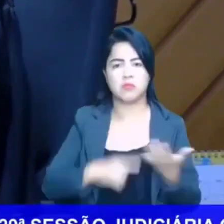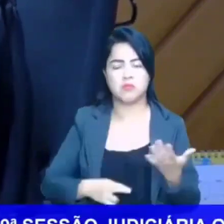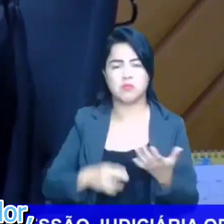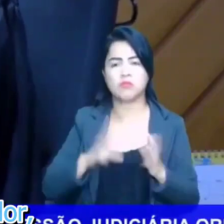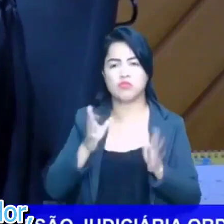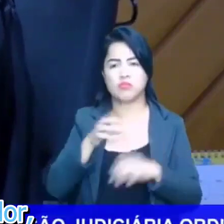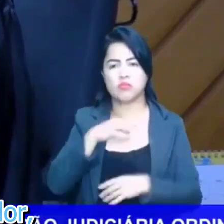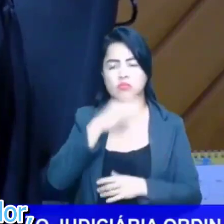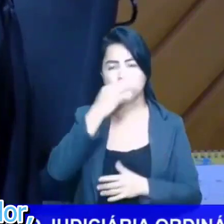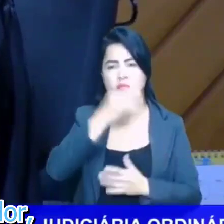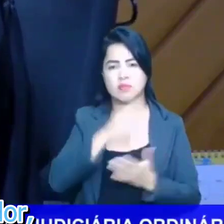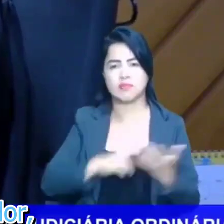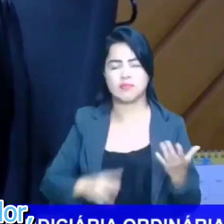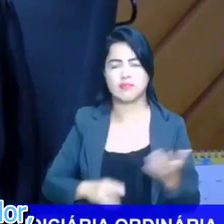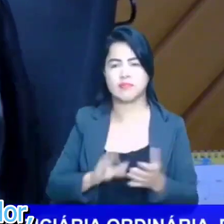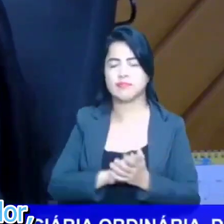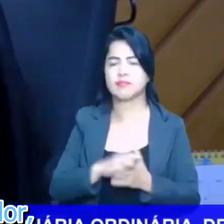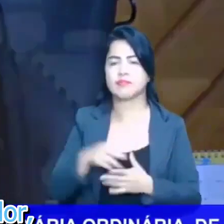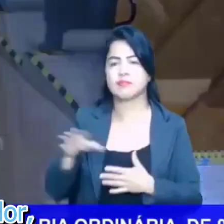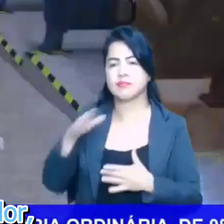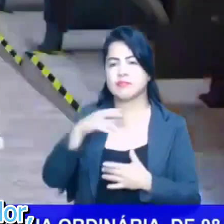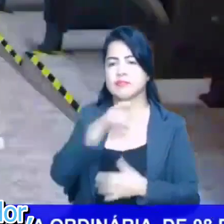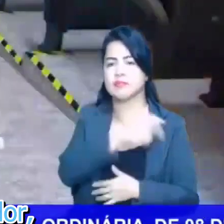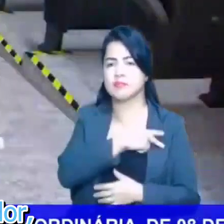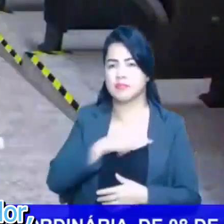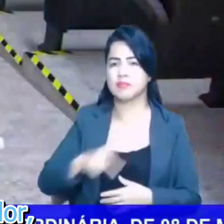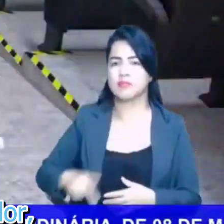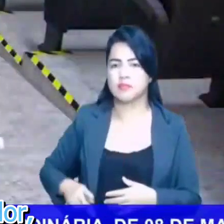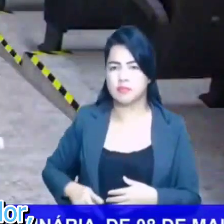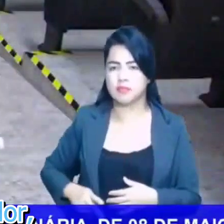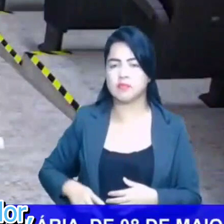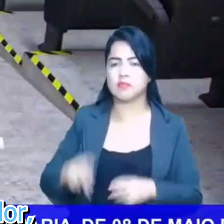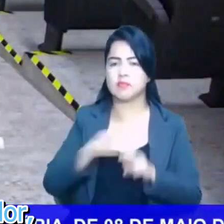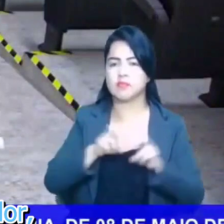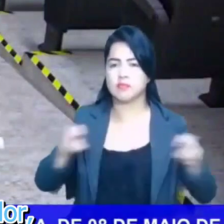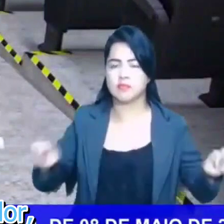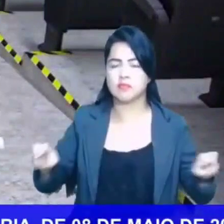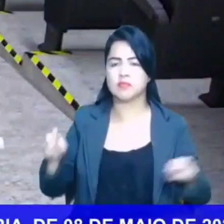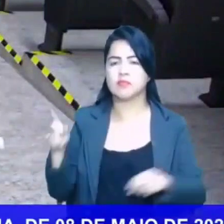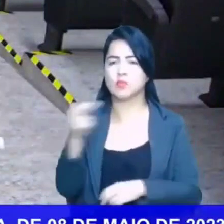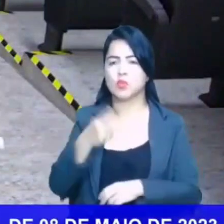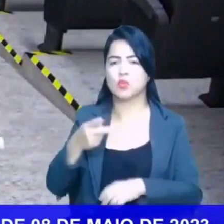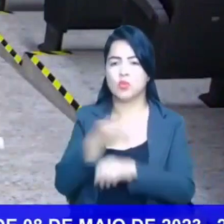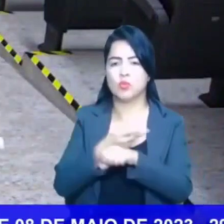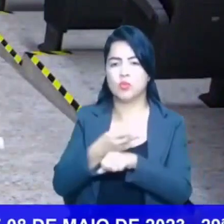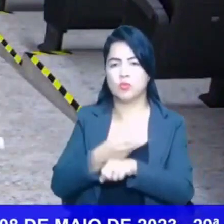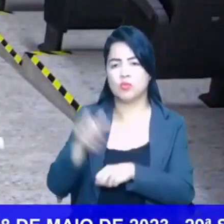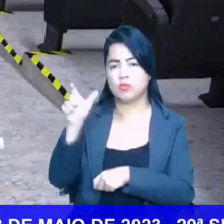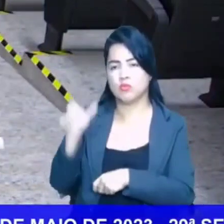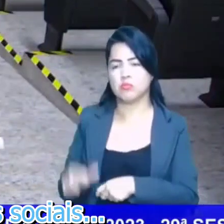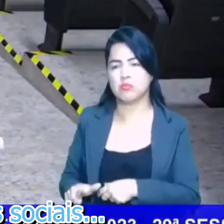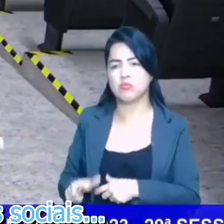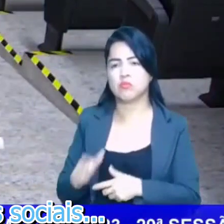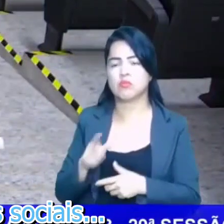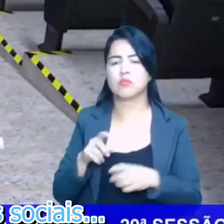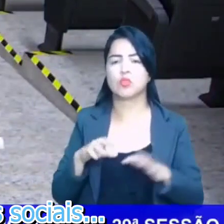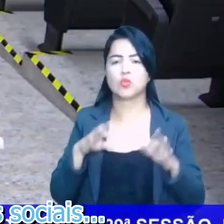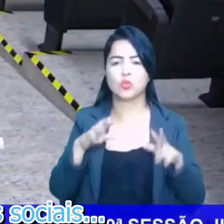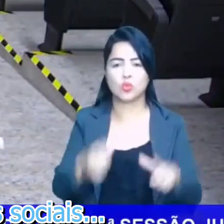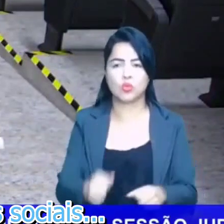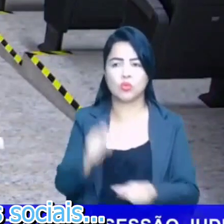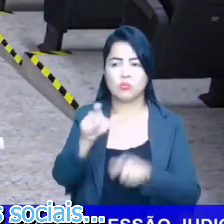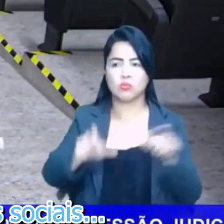palavra. Senhor presidente, ilustres pares. Imagem ampla do plenário, todos acomodados em seus lugares.